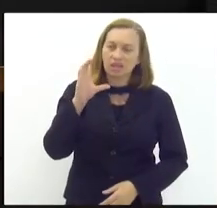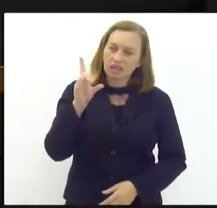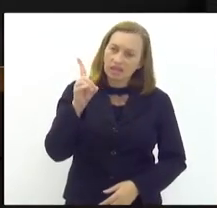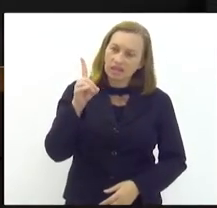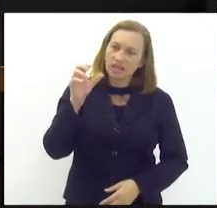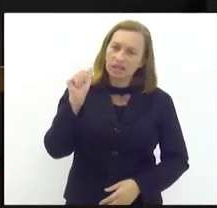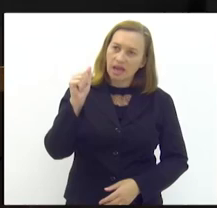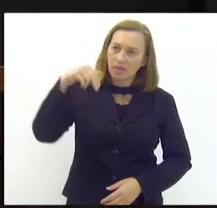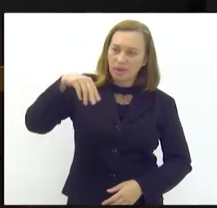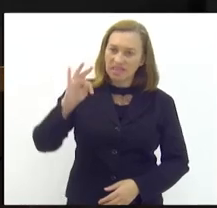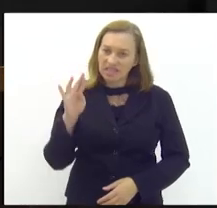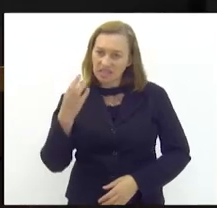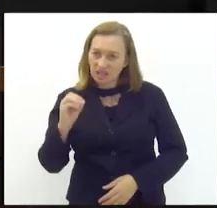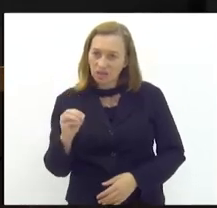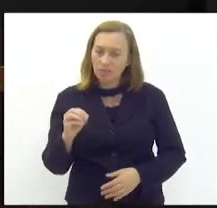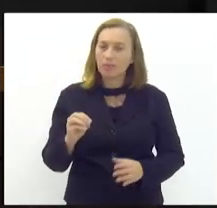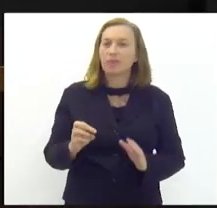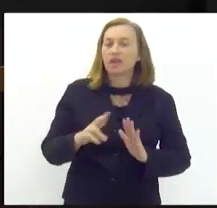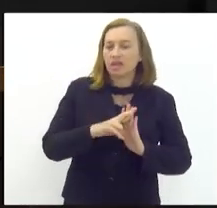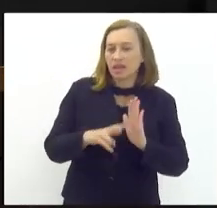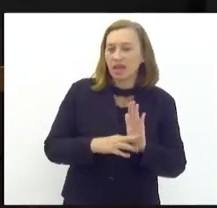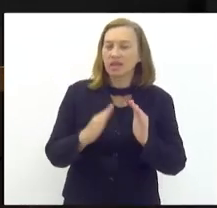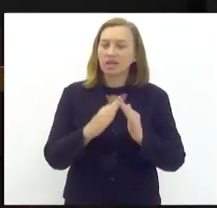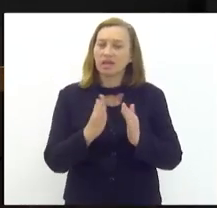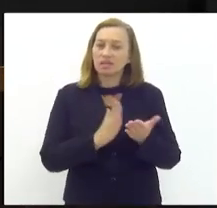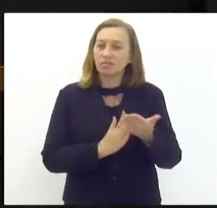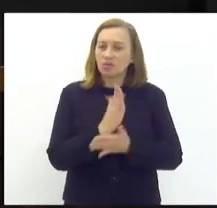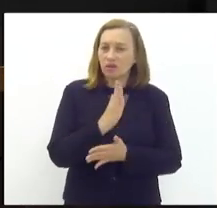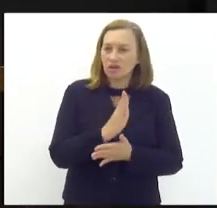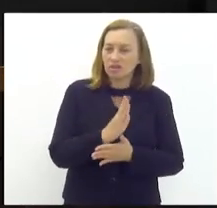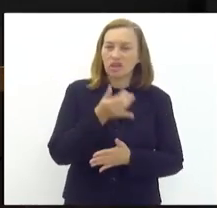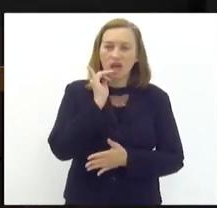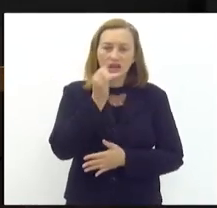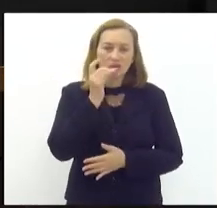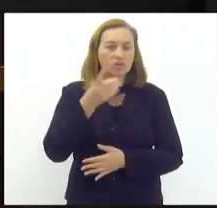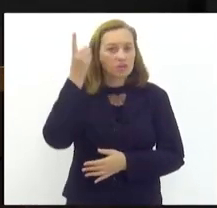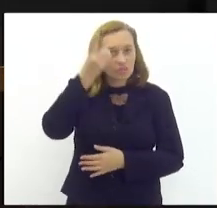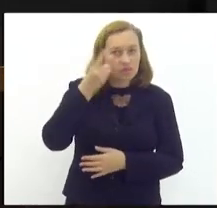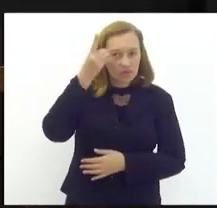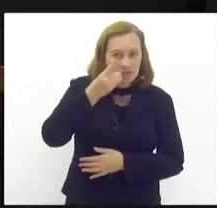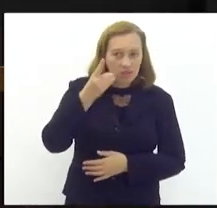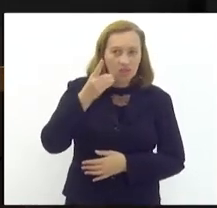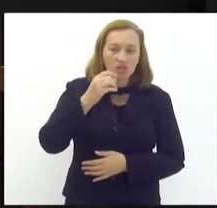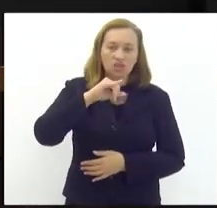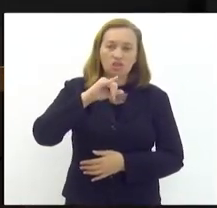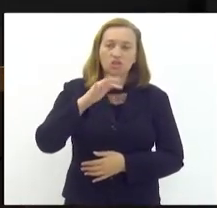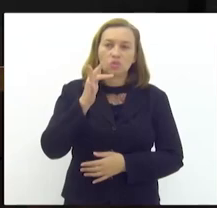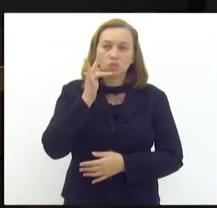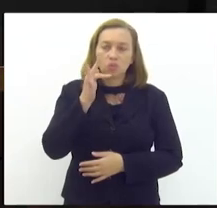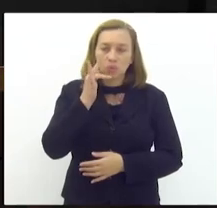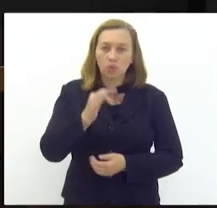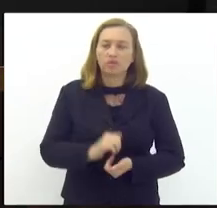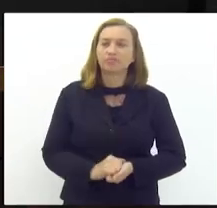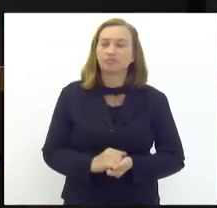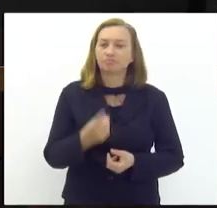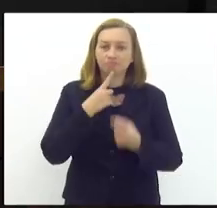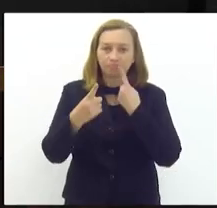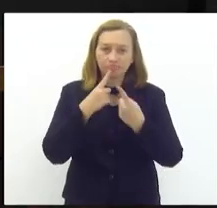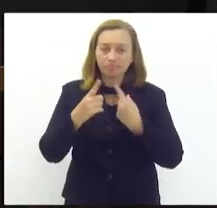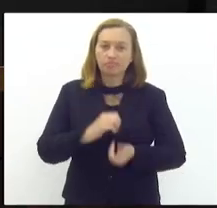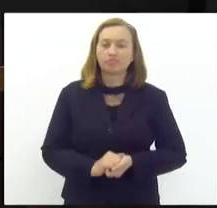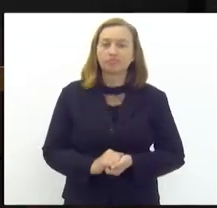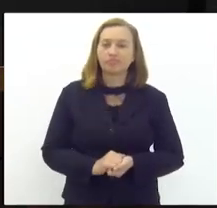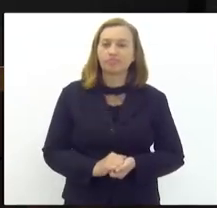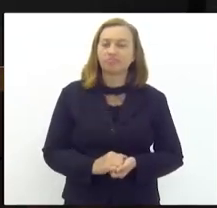comissão de normas internas e proposições externas favorável relator deputado Jorge Felipe Neto em